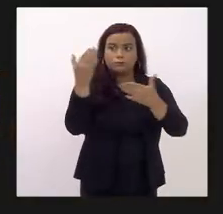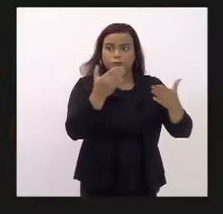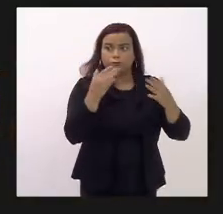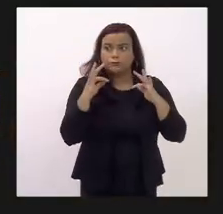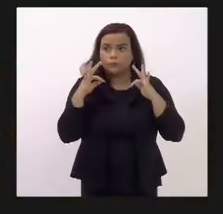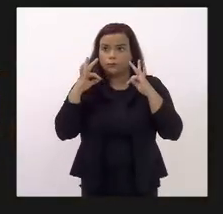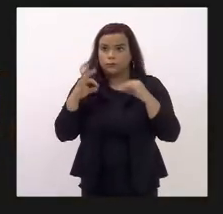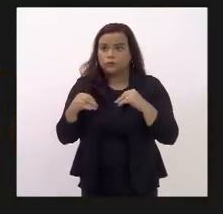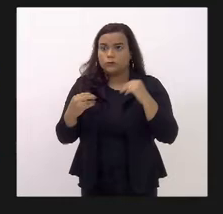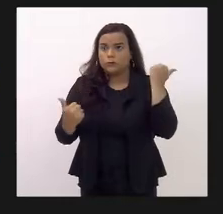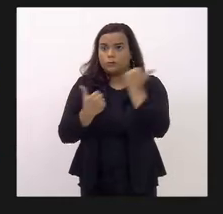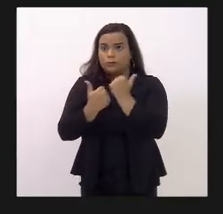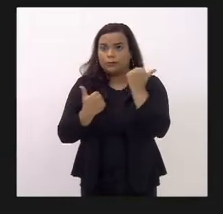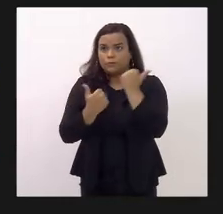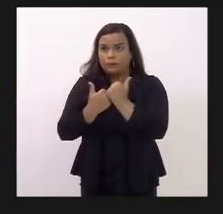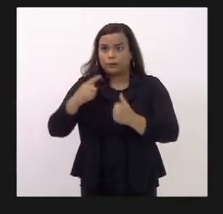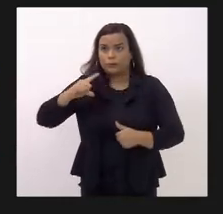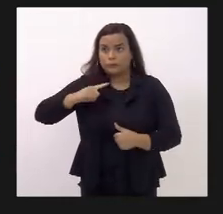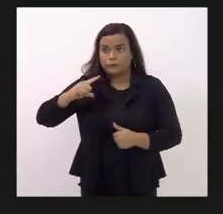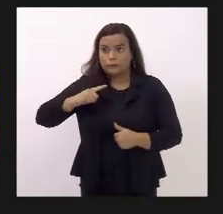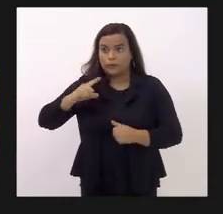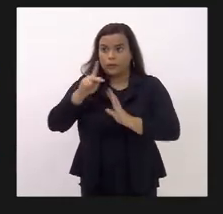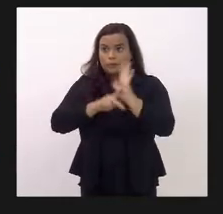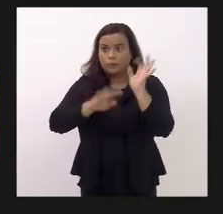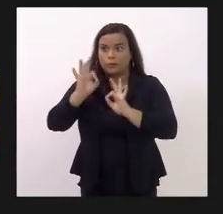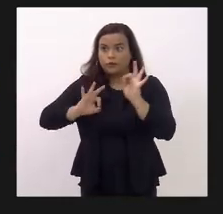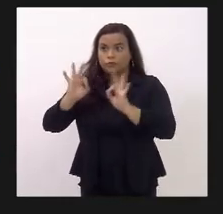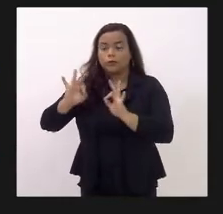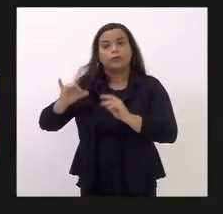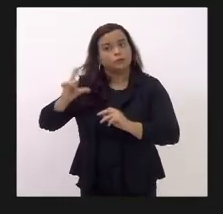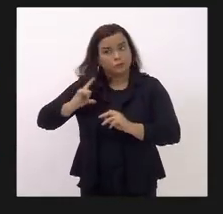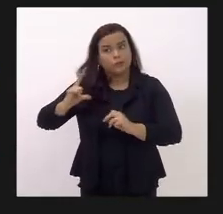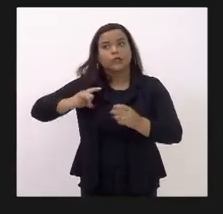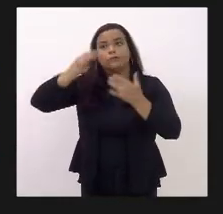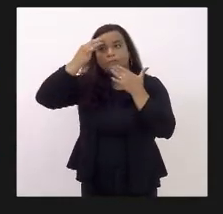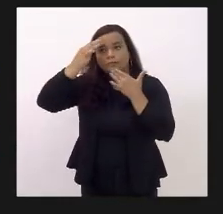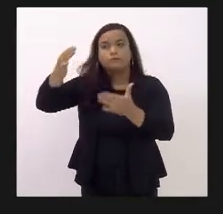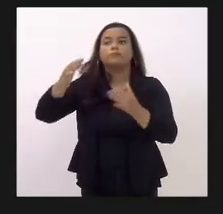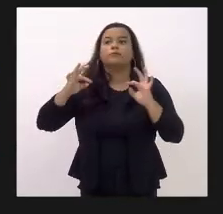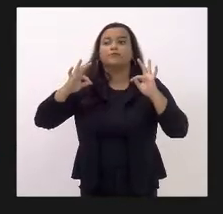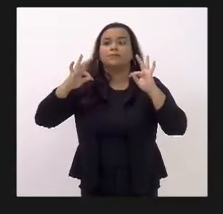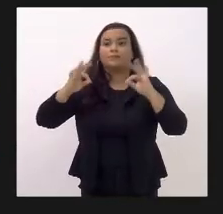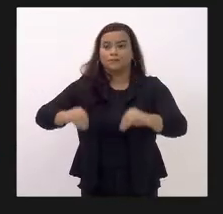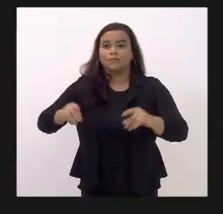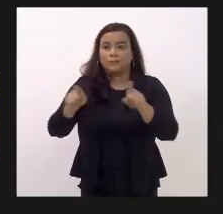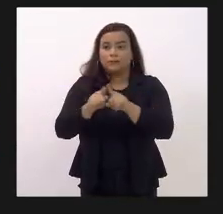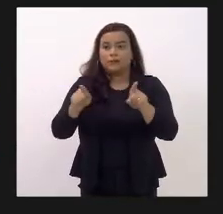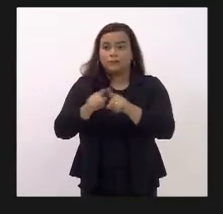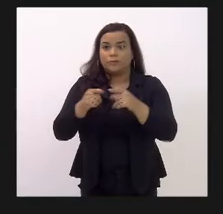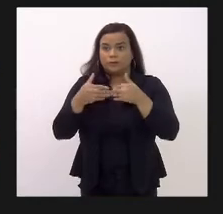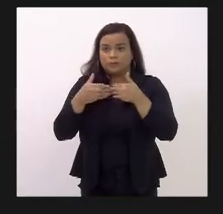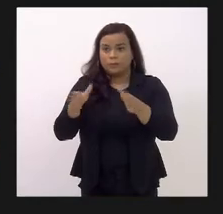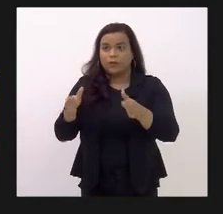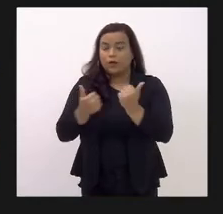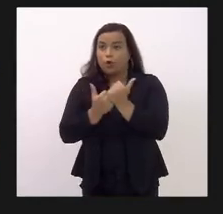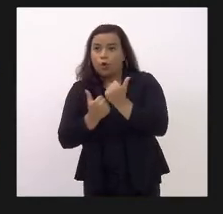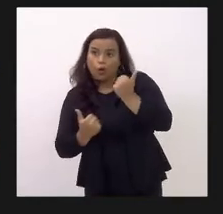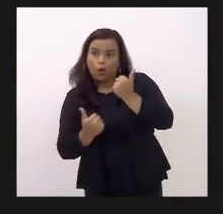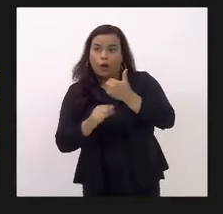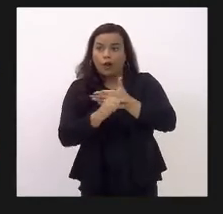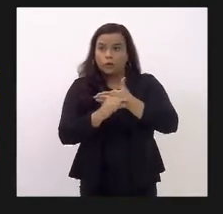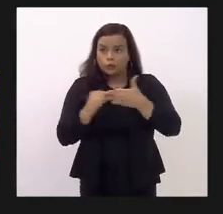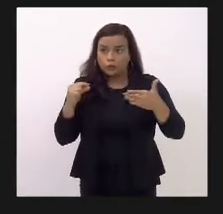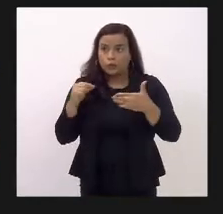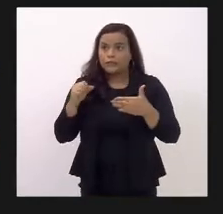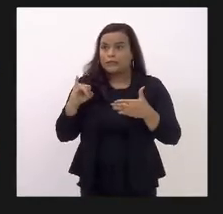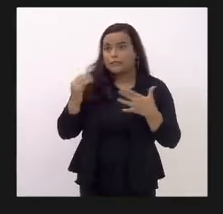Por esse apoio ao nosso projeto, tá? Muito obrigado aí. Eu abro também com a autoria quem quiser e para que a